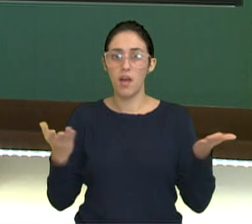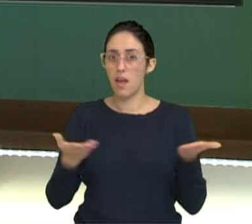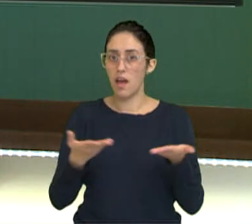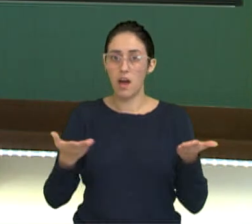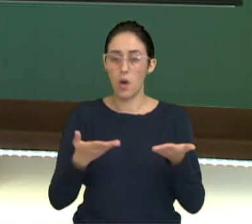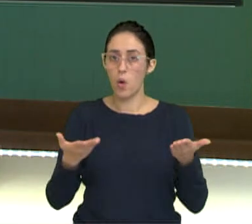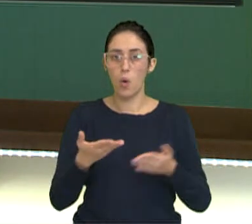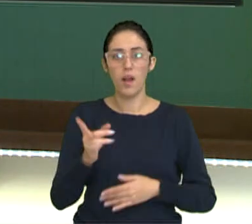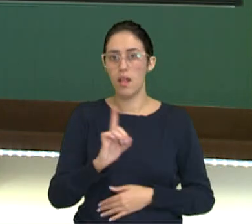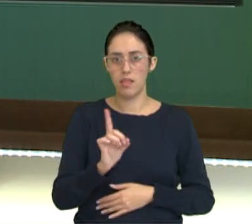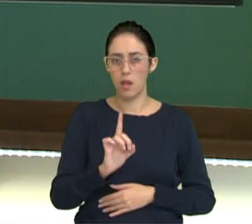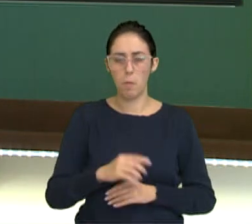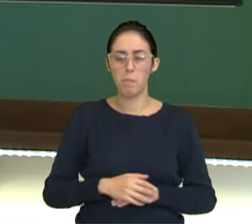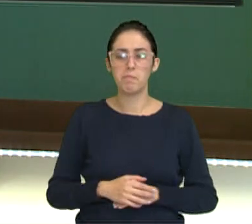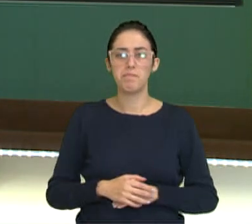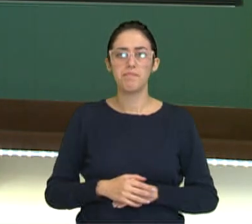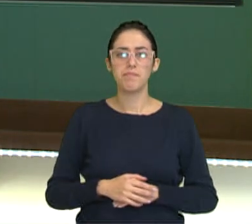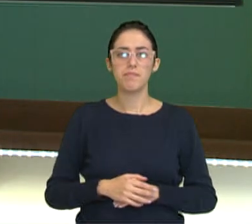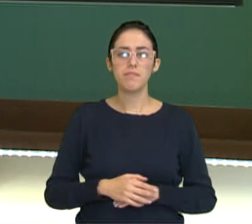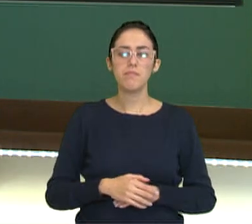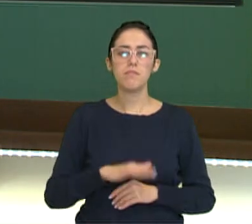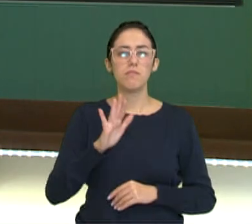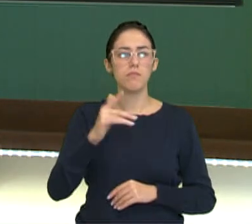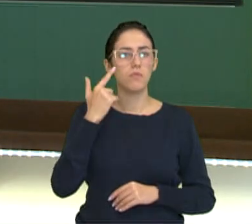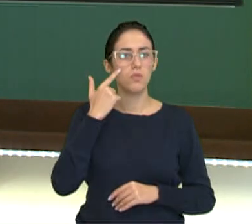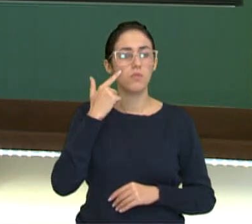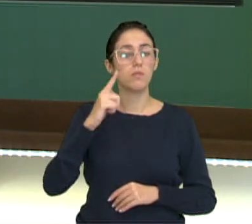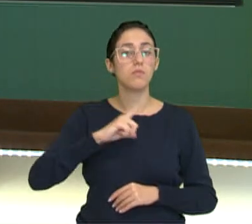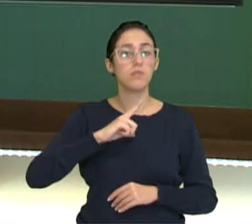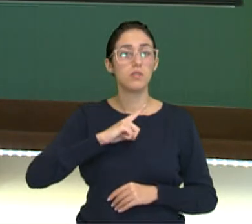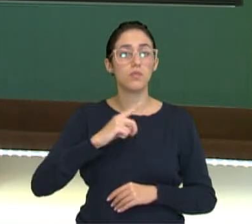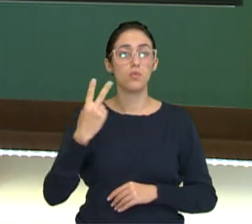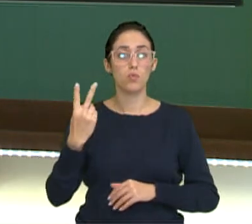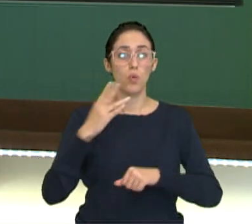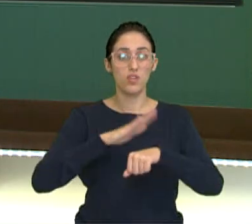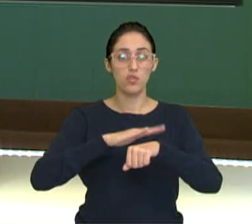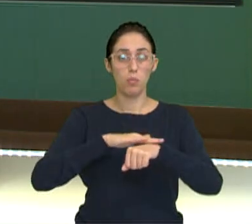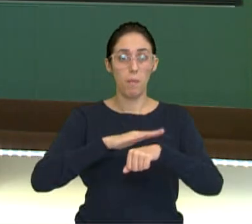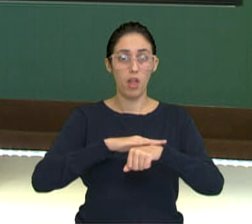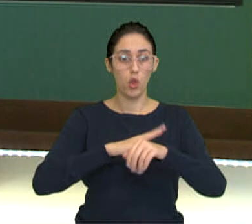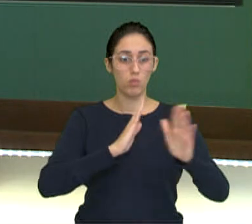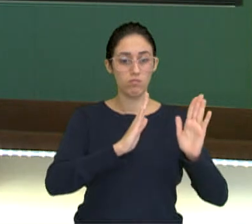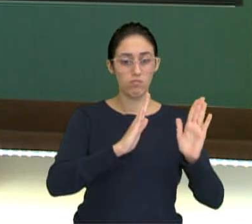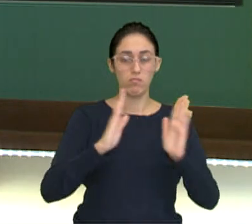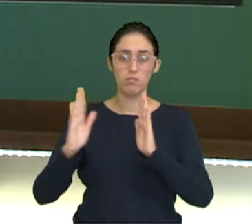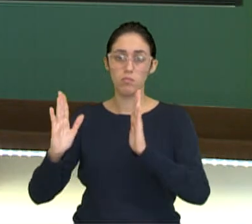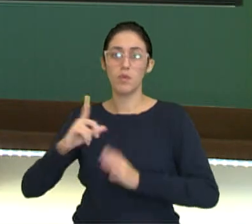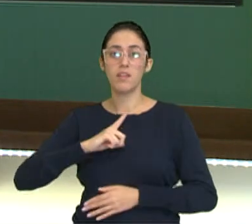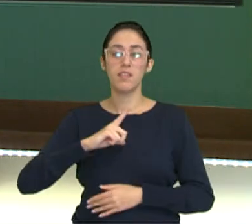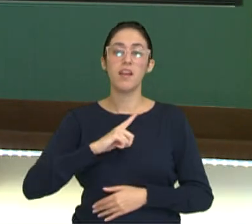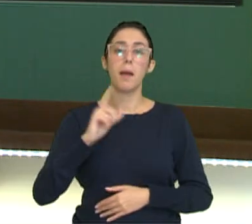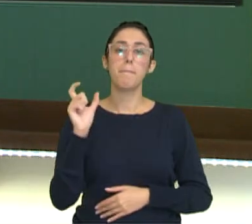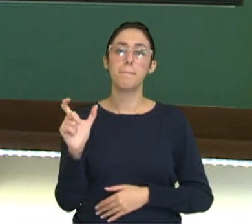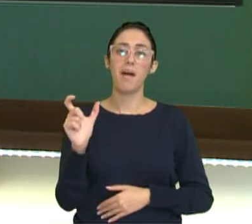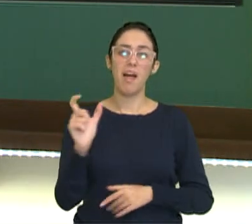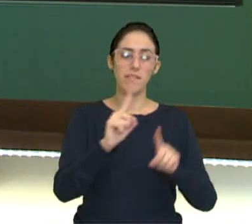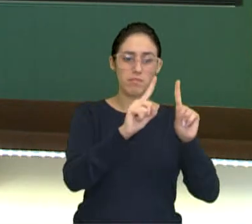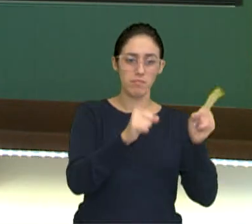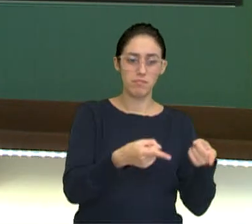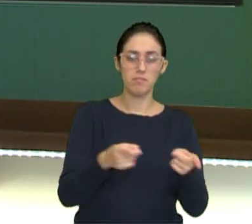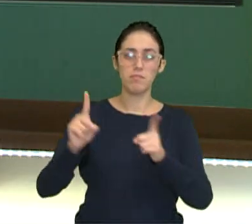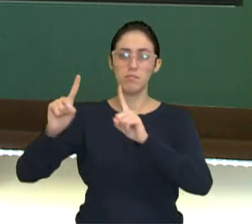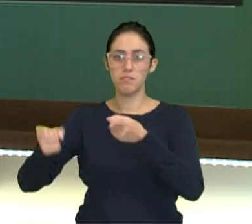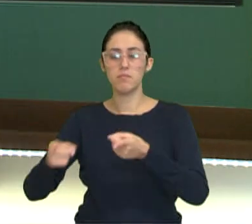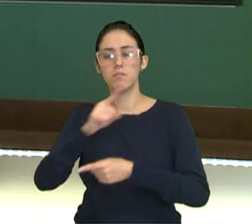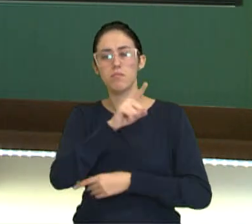tem um parágrafo. Reparem que eu tenho aqui dois momentos onde eu tenho duas palavras que estão entre parênteses, tá ok? Leiam